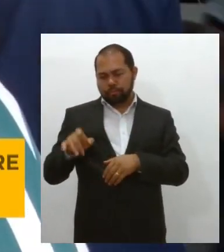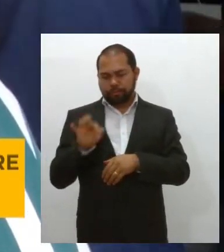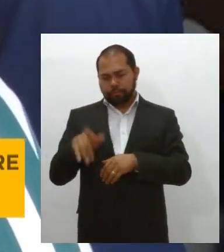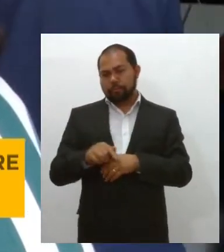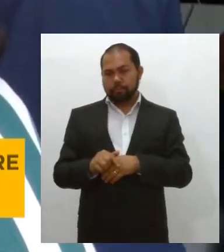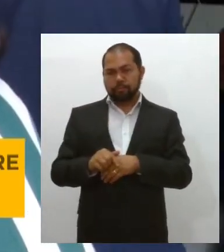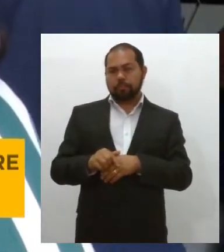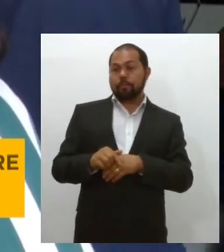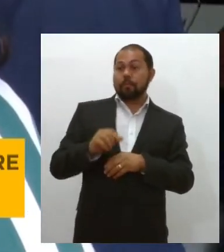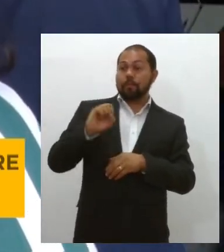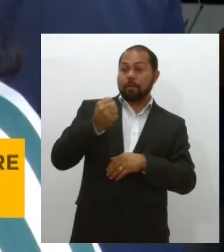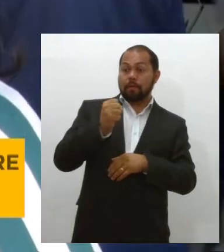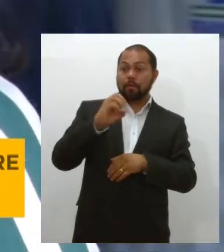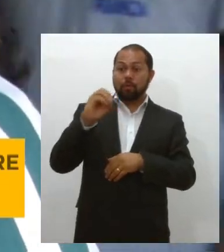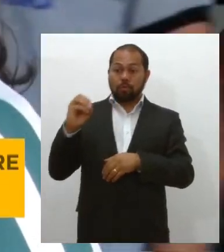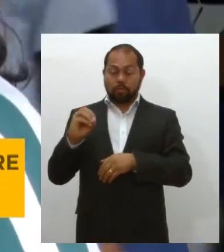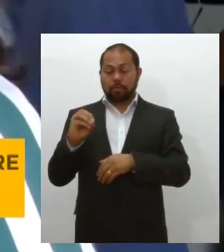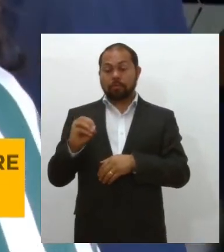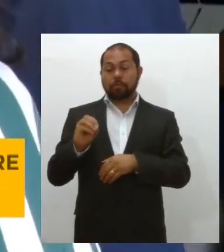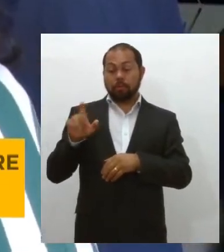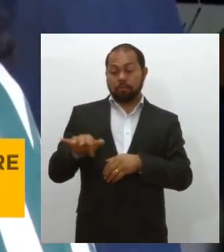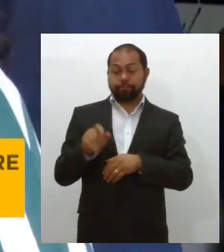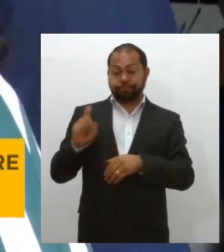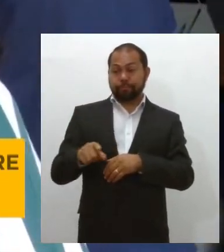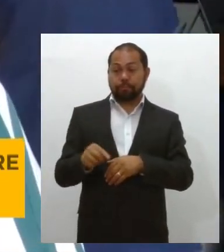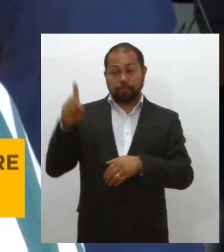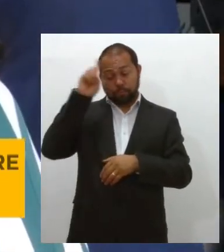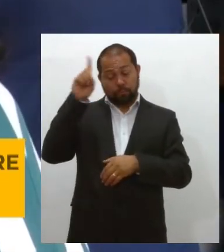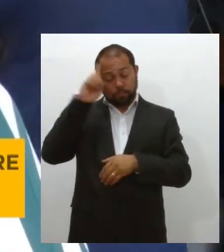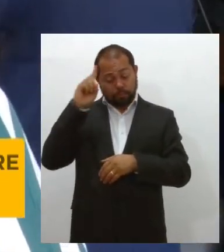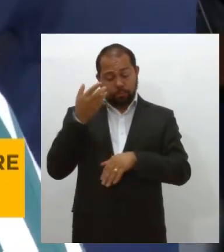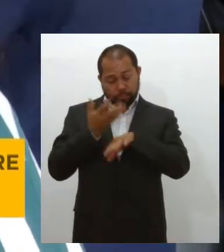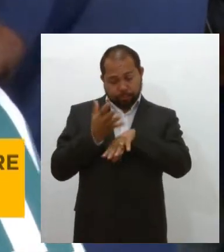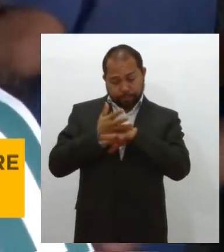por dia são preparadas. E essas urnas é que vão